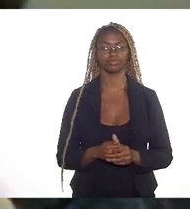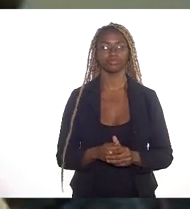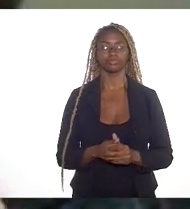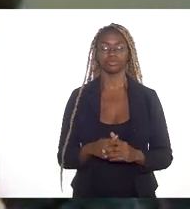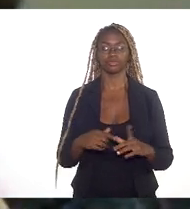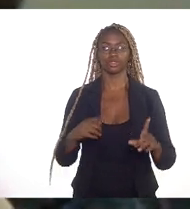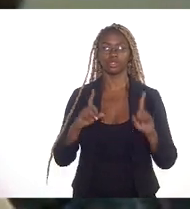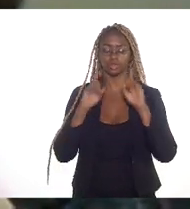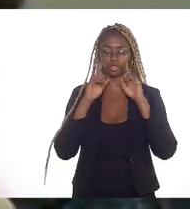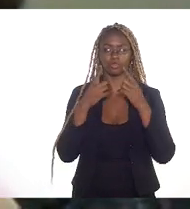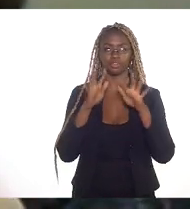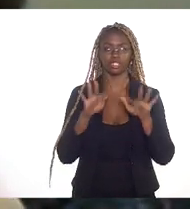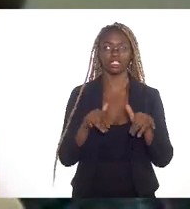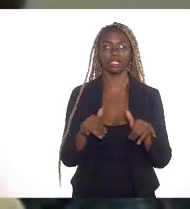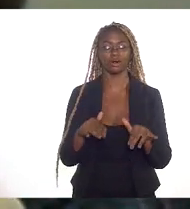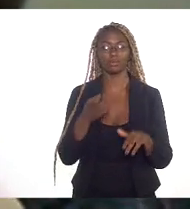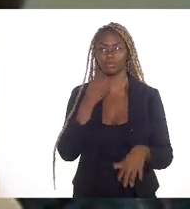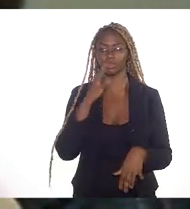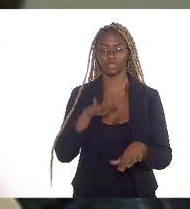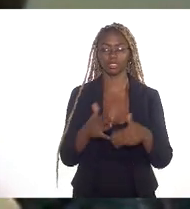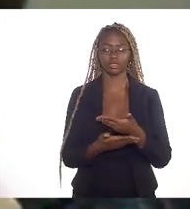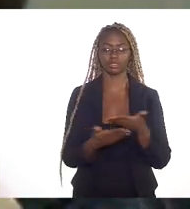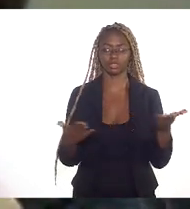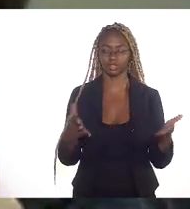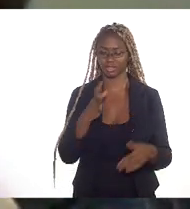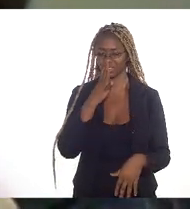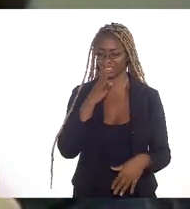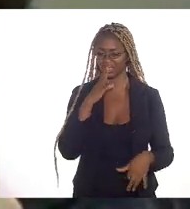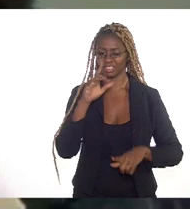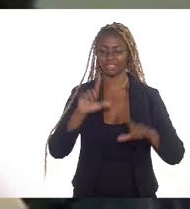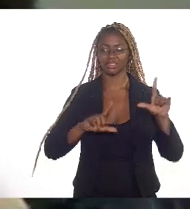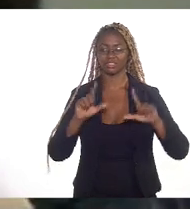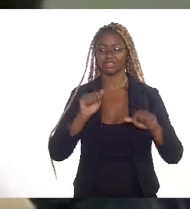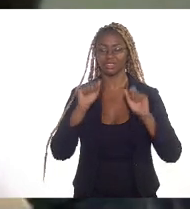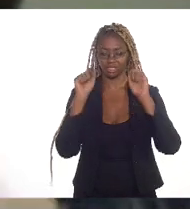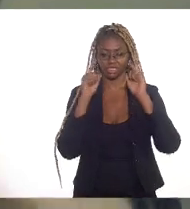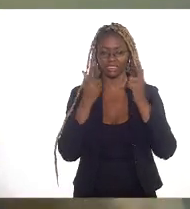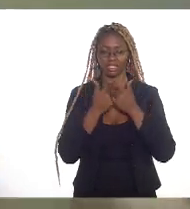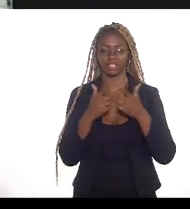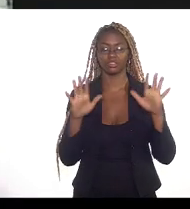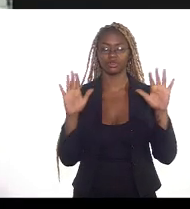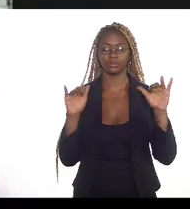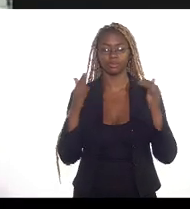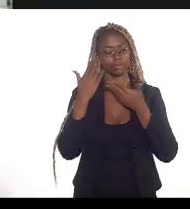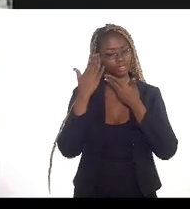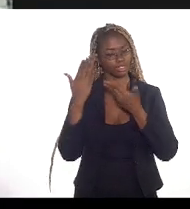final. Boa tarde a todas e todos que nos acompanham pela TV Alerj. Obrigada.